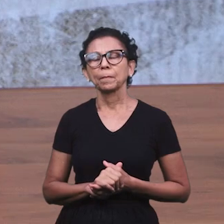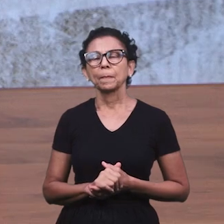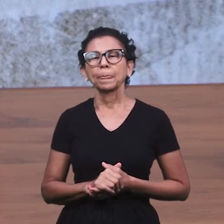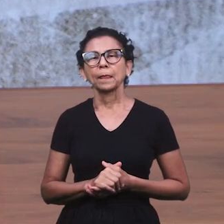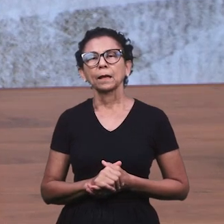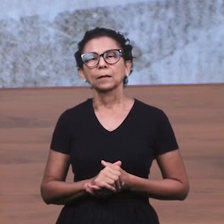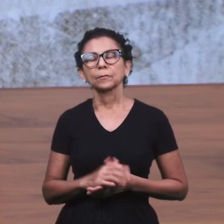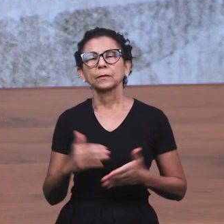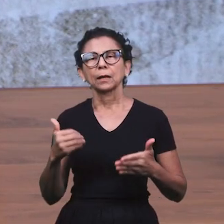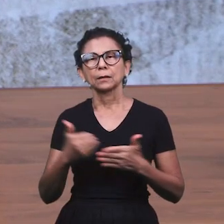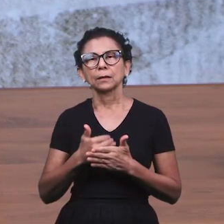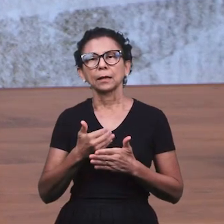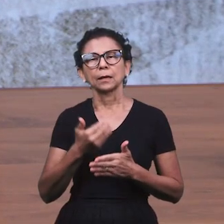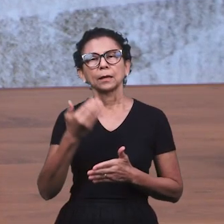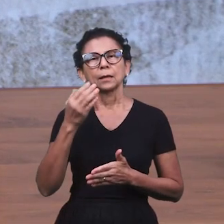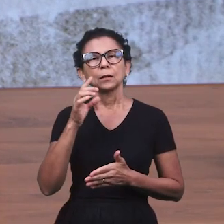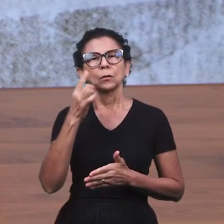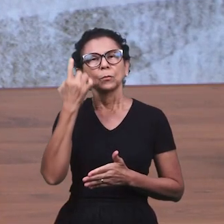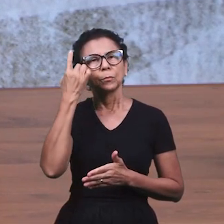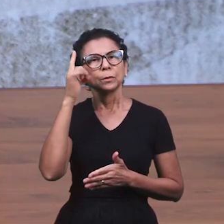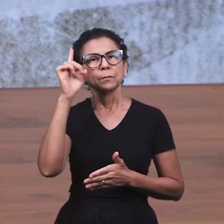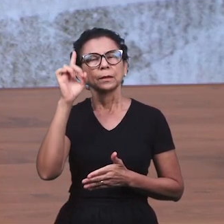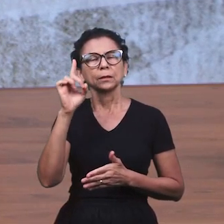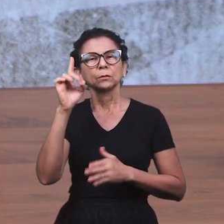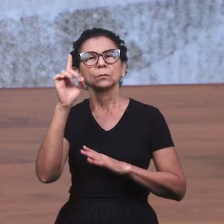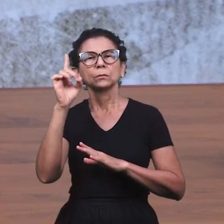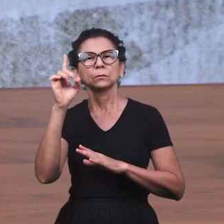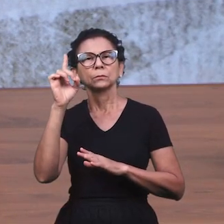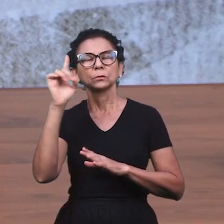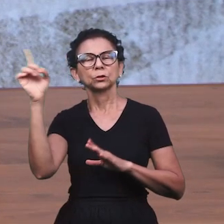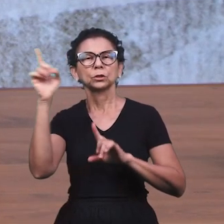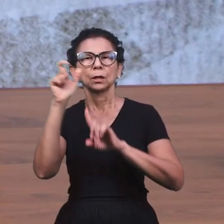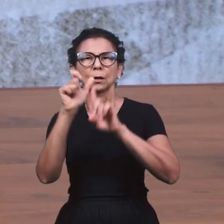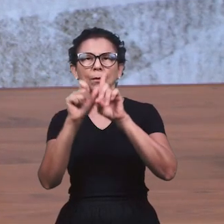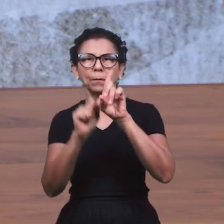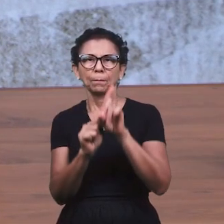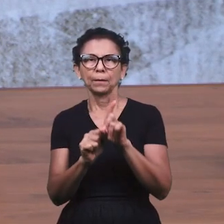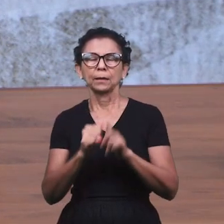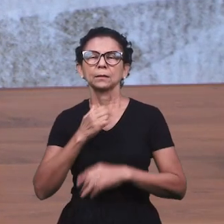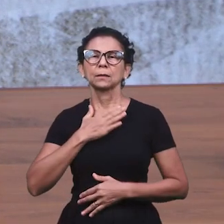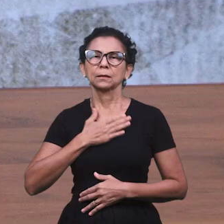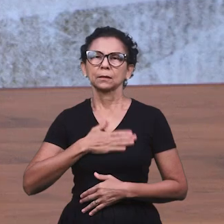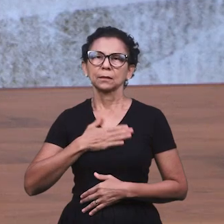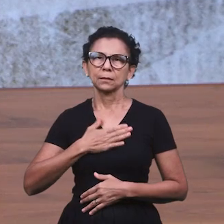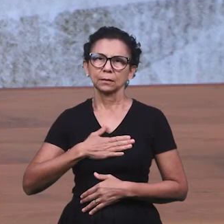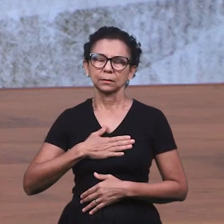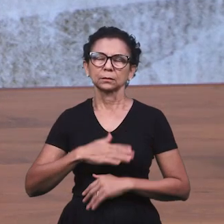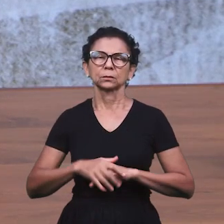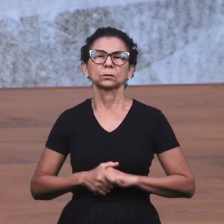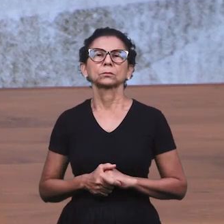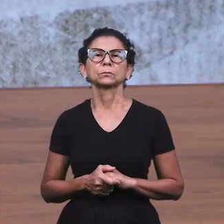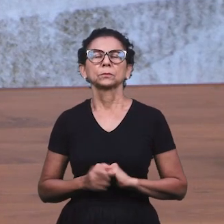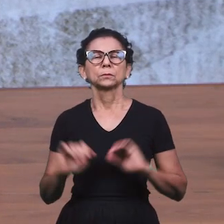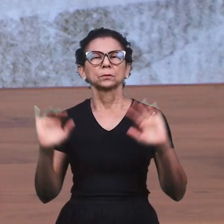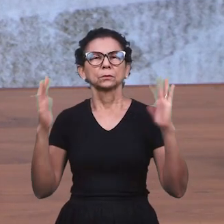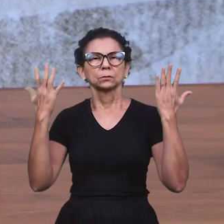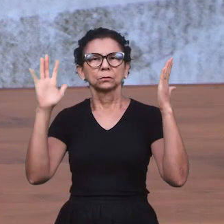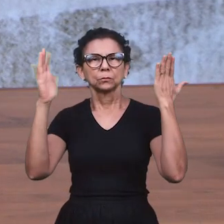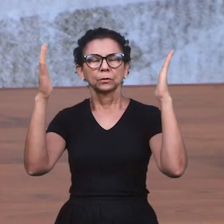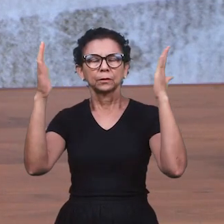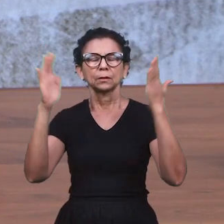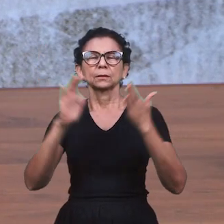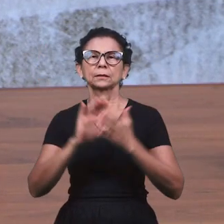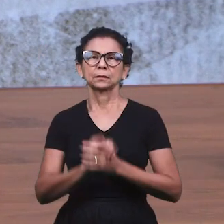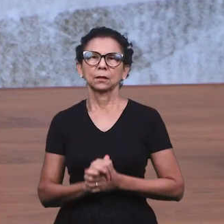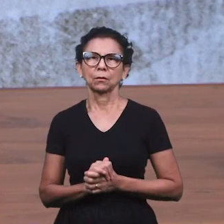mês, tereis descanso, memória de jubilação, santa convocação. Nenhuma